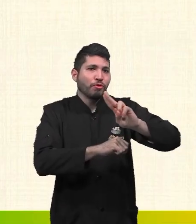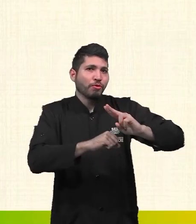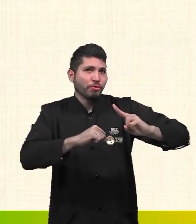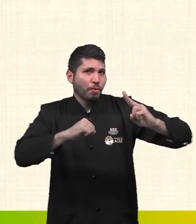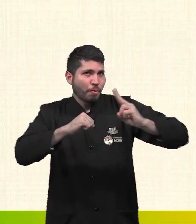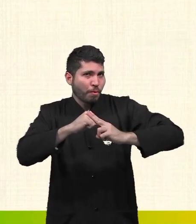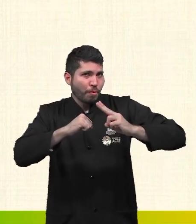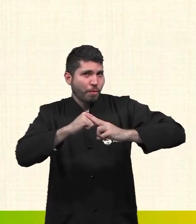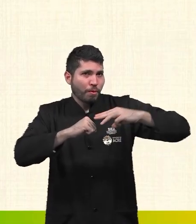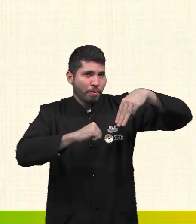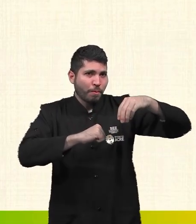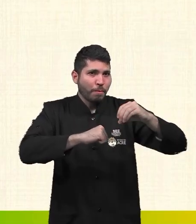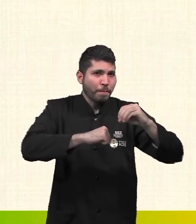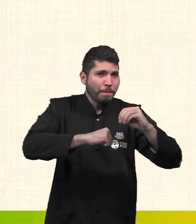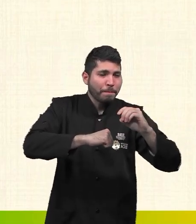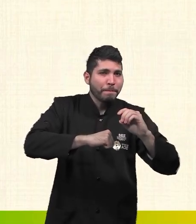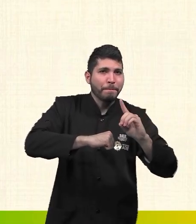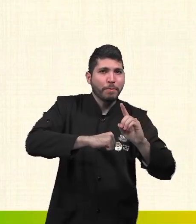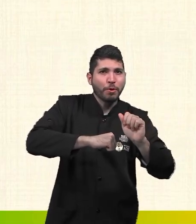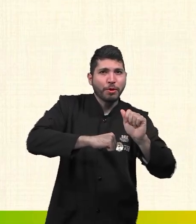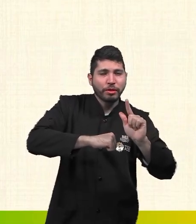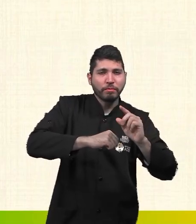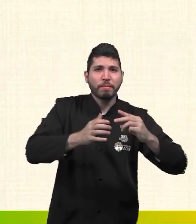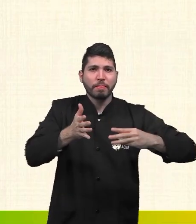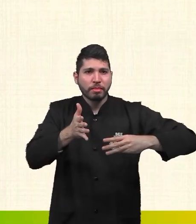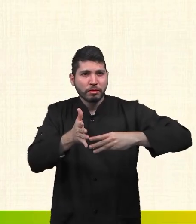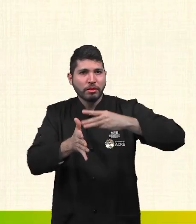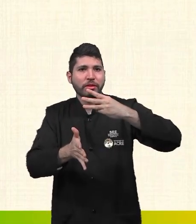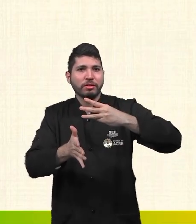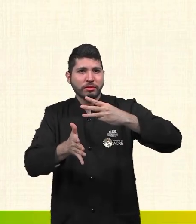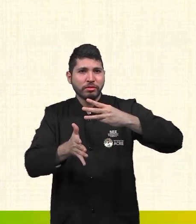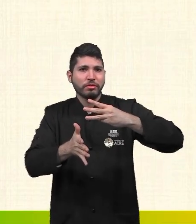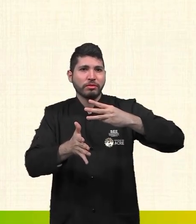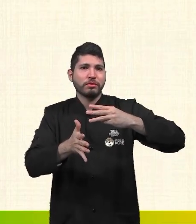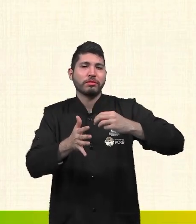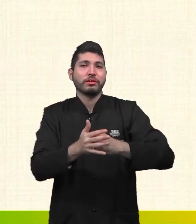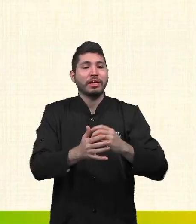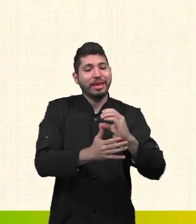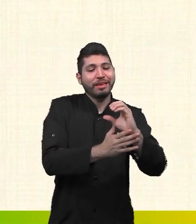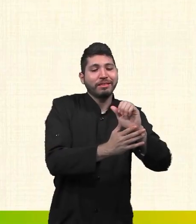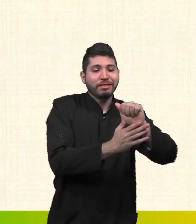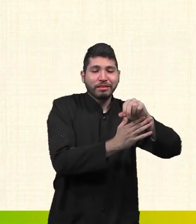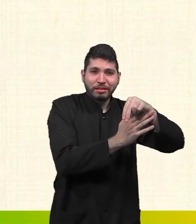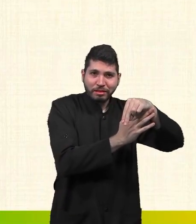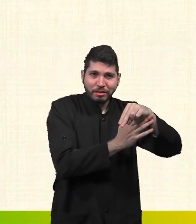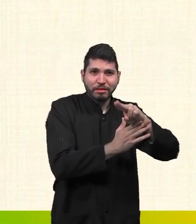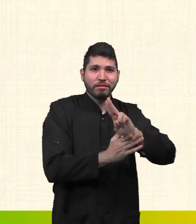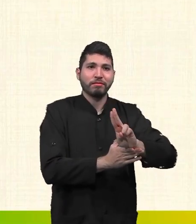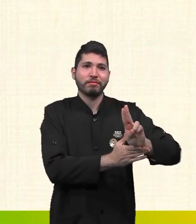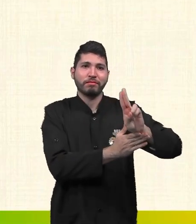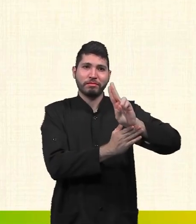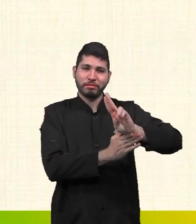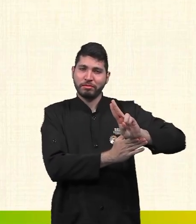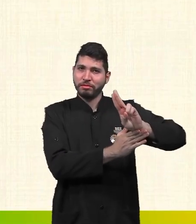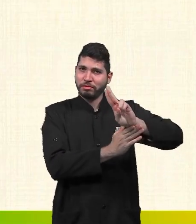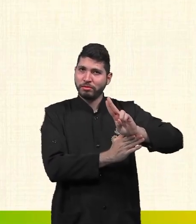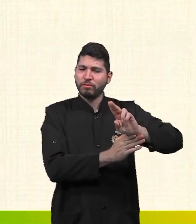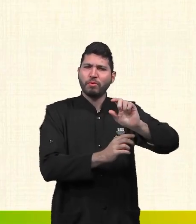3 vezes para falar com sua mãe. O mesmo can está expressando: letra